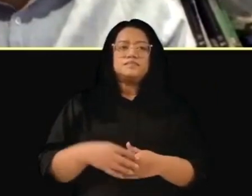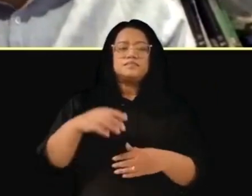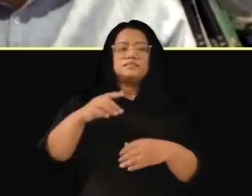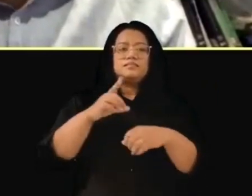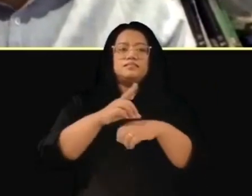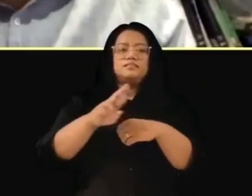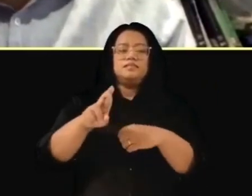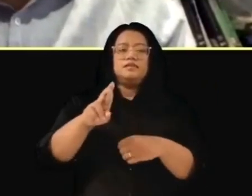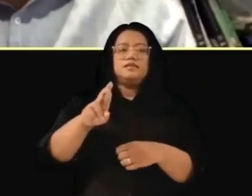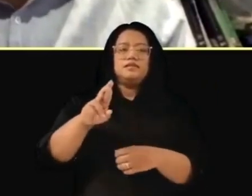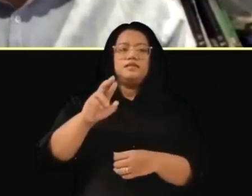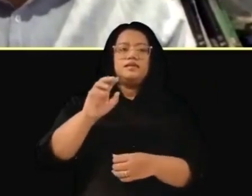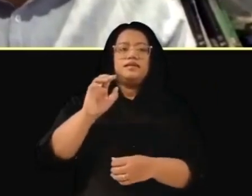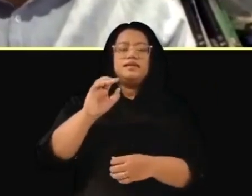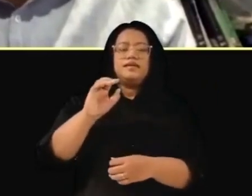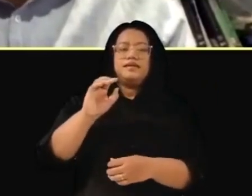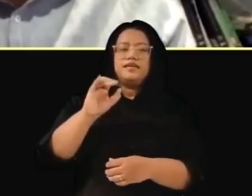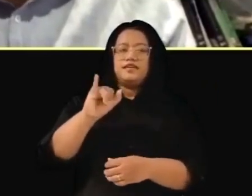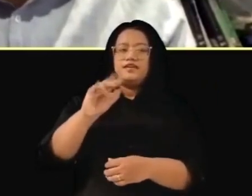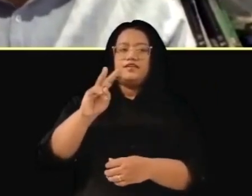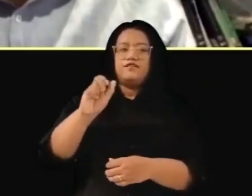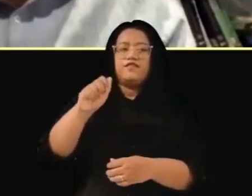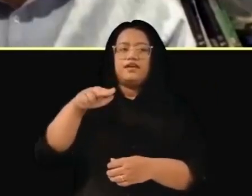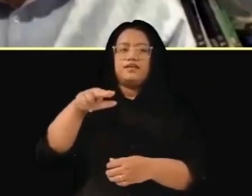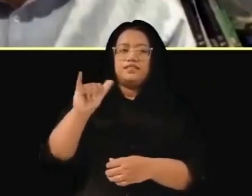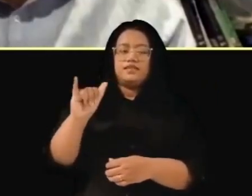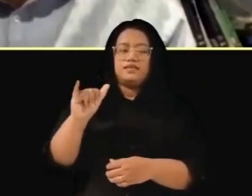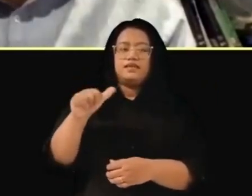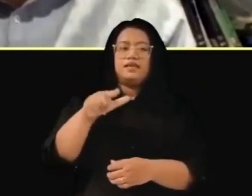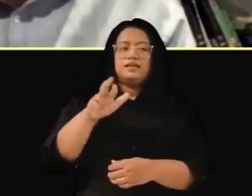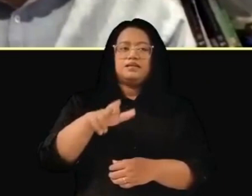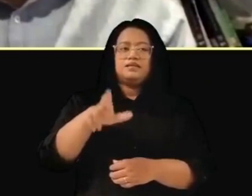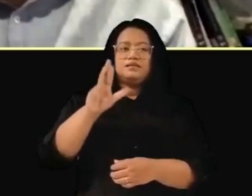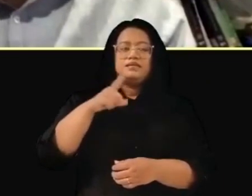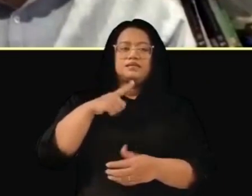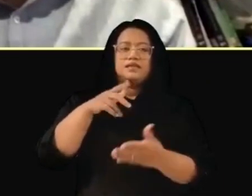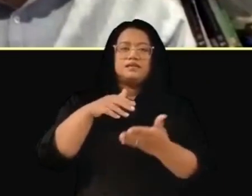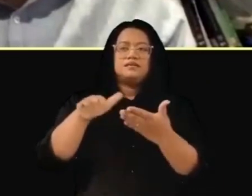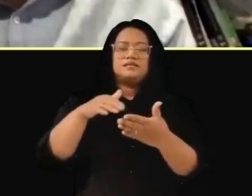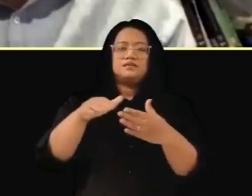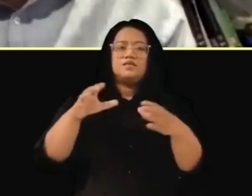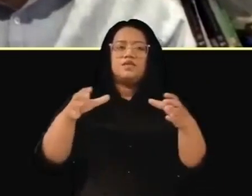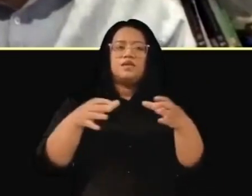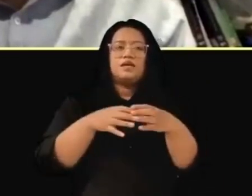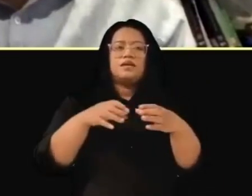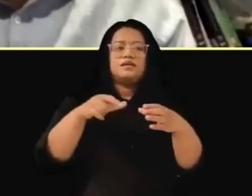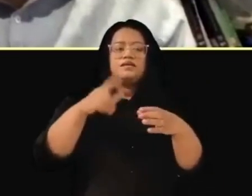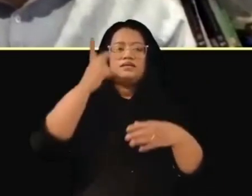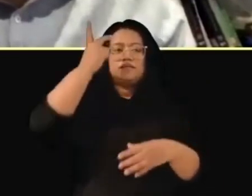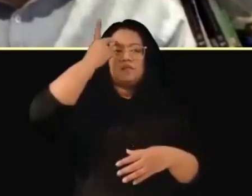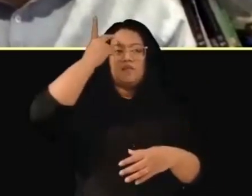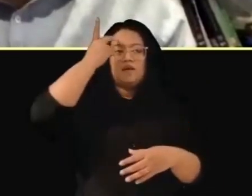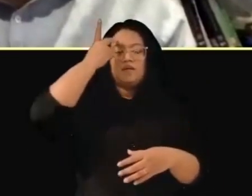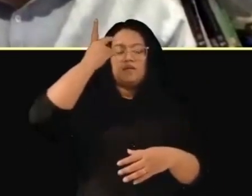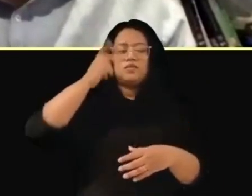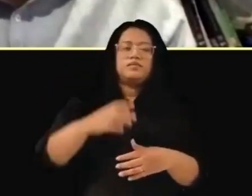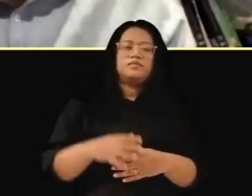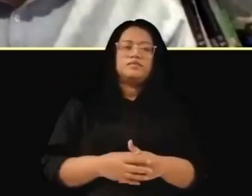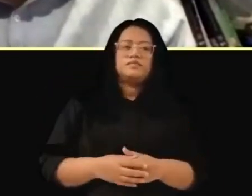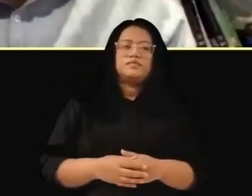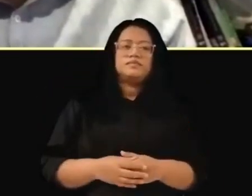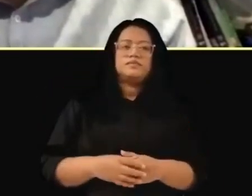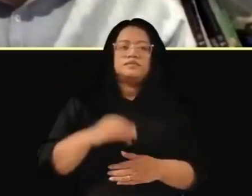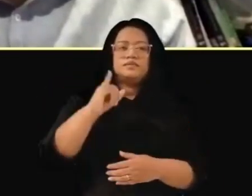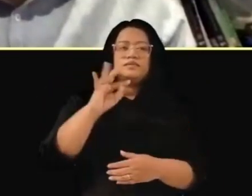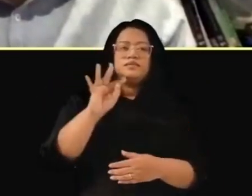Ivani, a embaixadora Ivani, né? Que está com um escritório agora de Itamaraty aqui de São Paulo, também